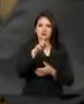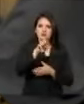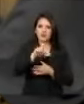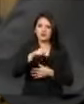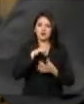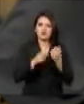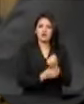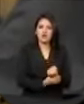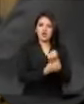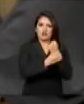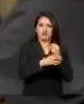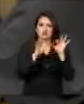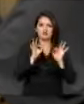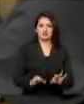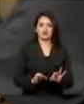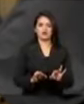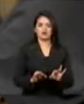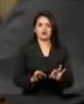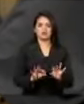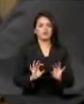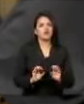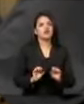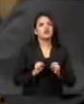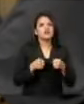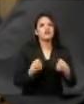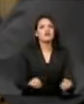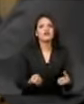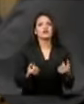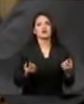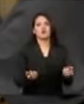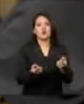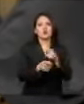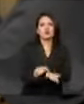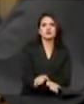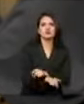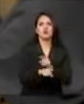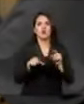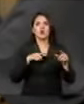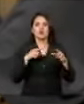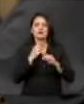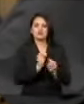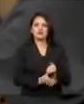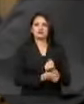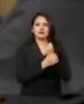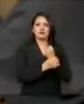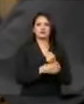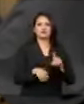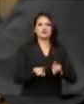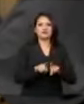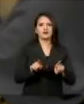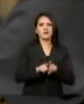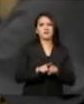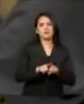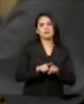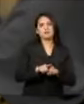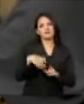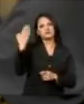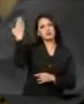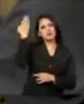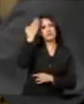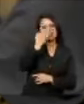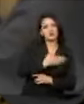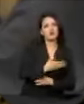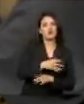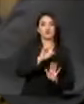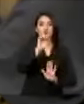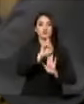penal, a ampla defesa, o contraditório, a proibição da prova ilícita, o direito